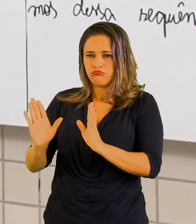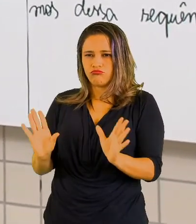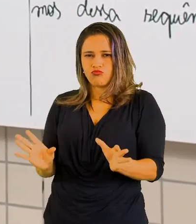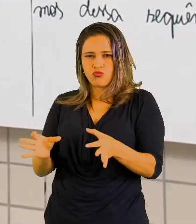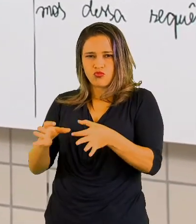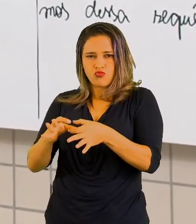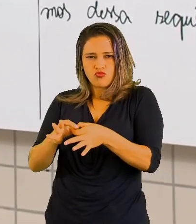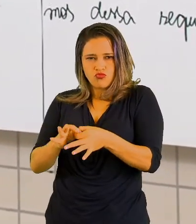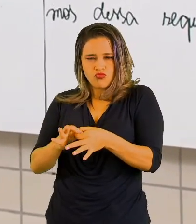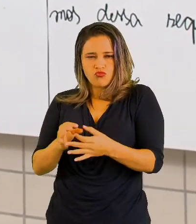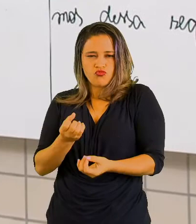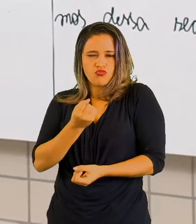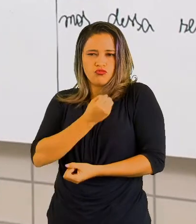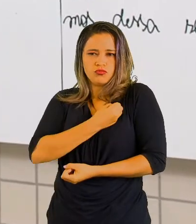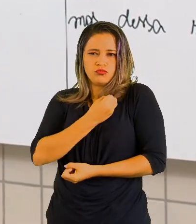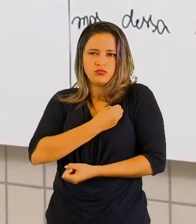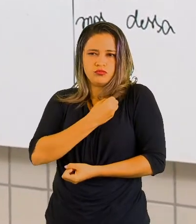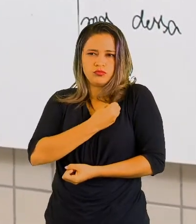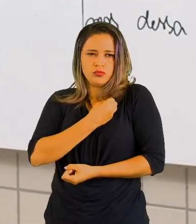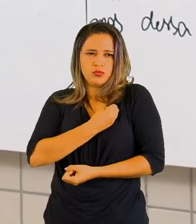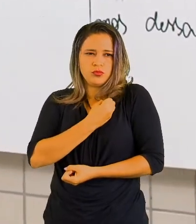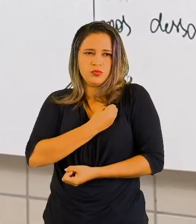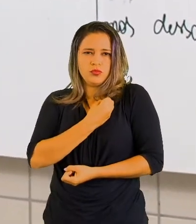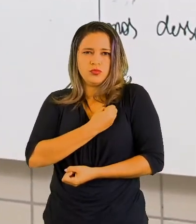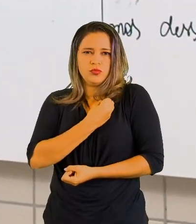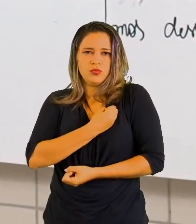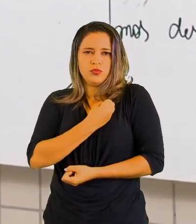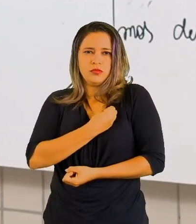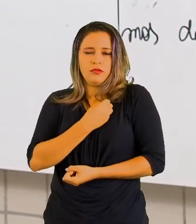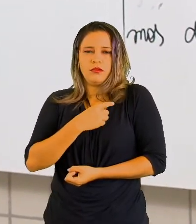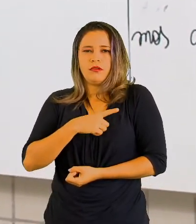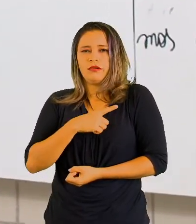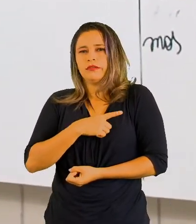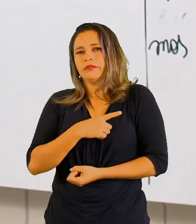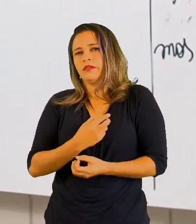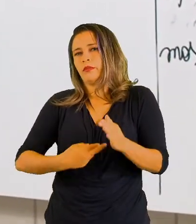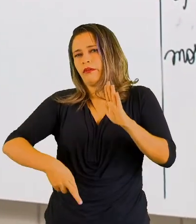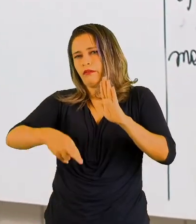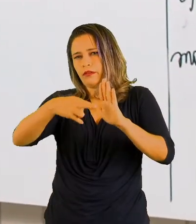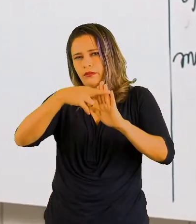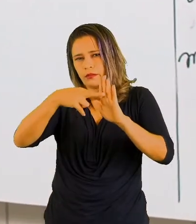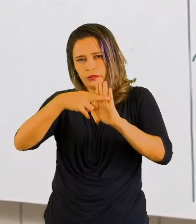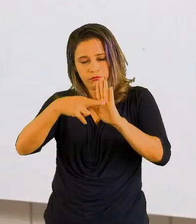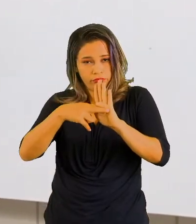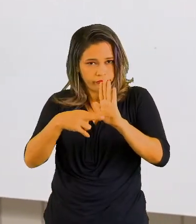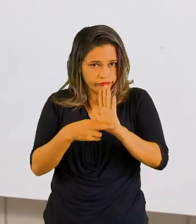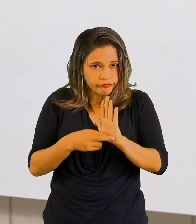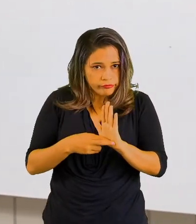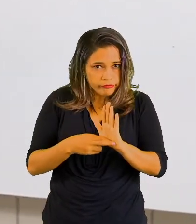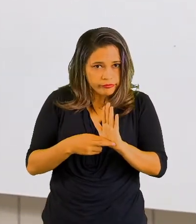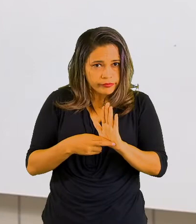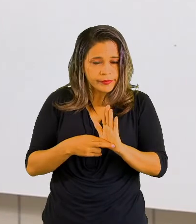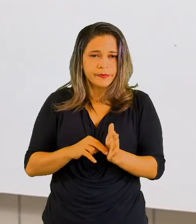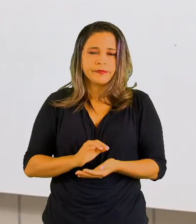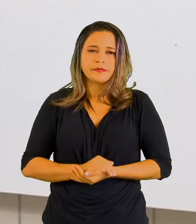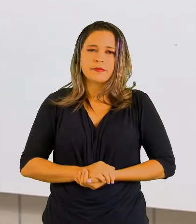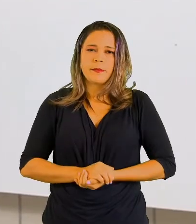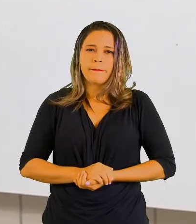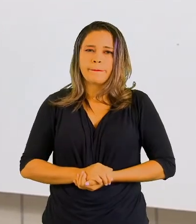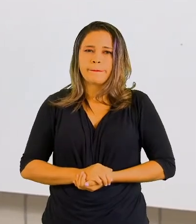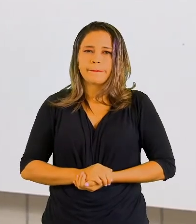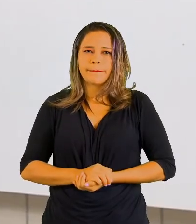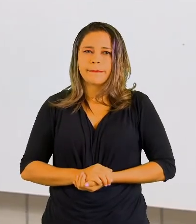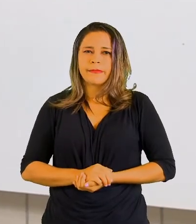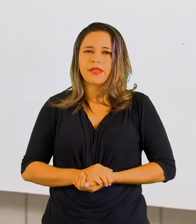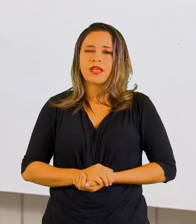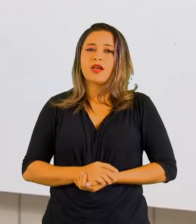números que estão dispostos aí segundo uma determinada regra. E o problema diz o